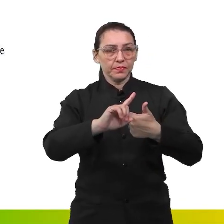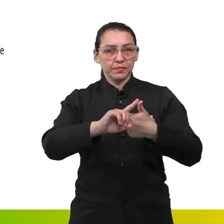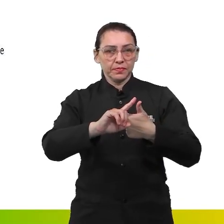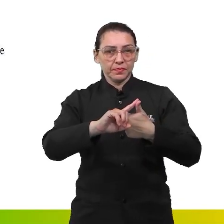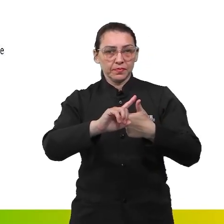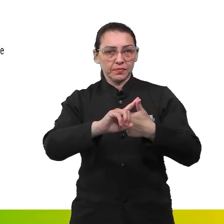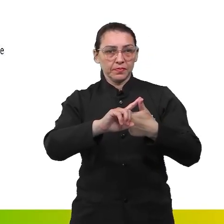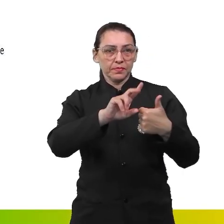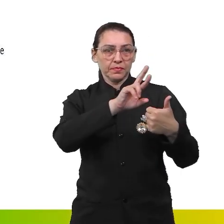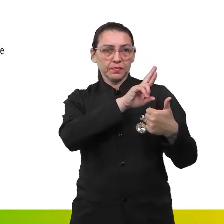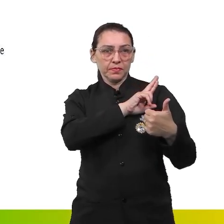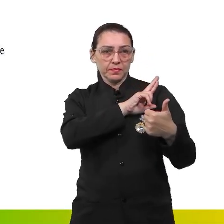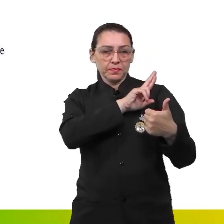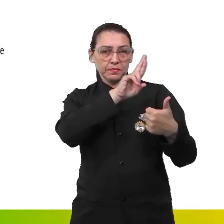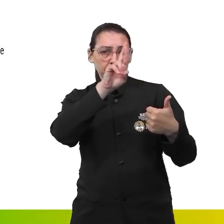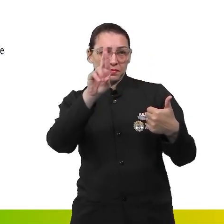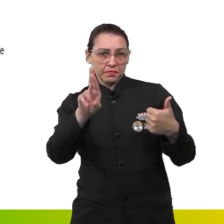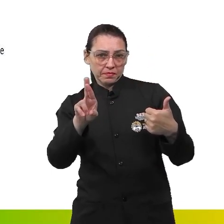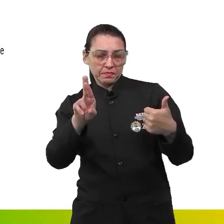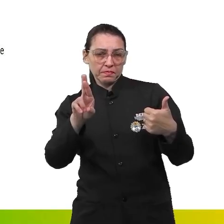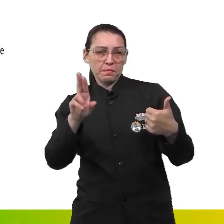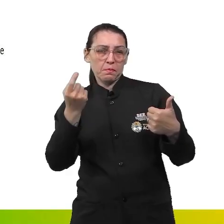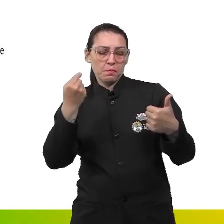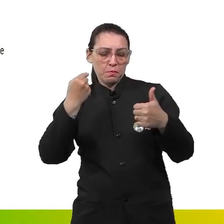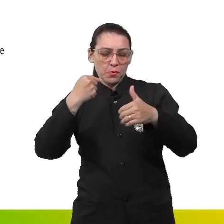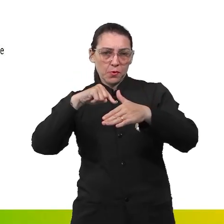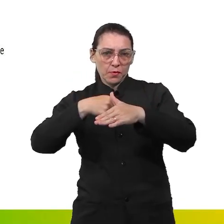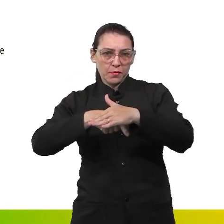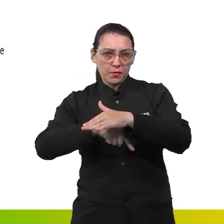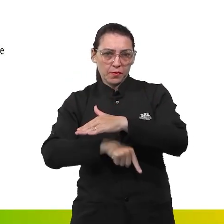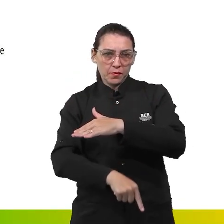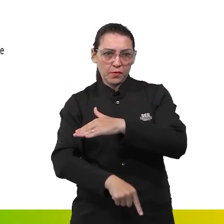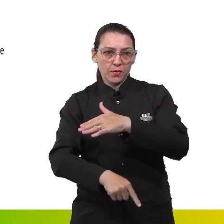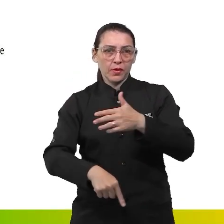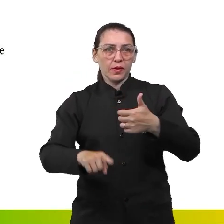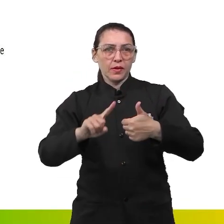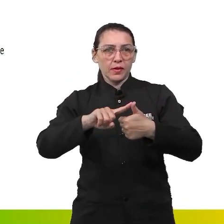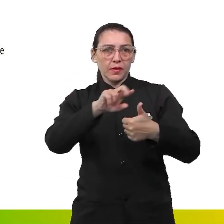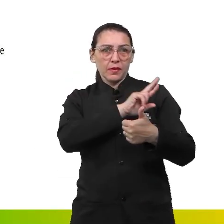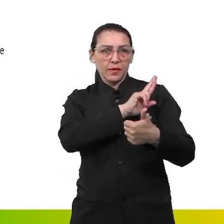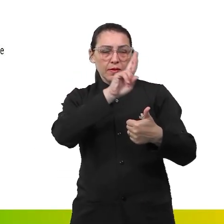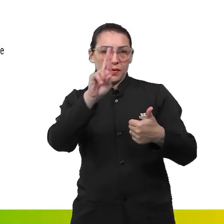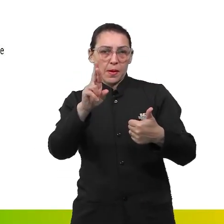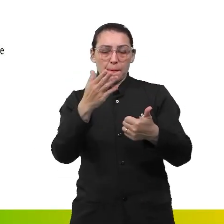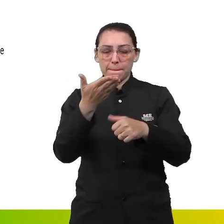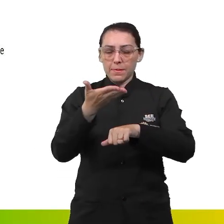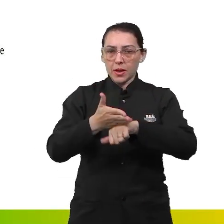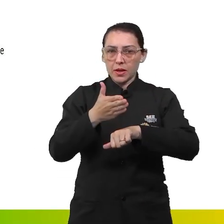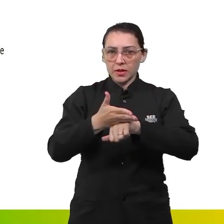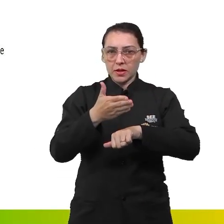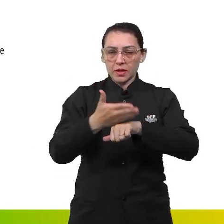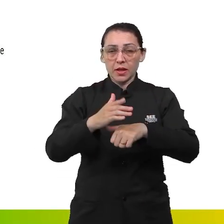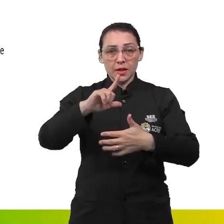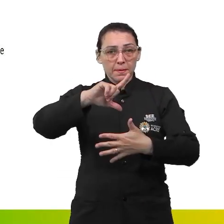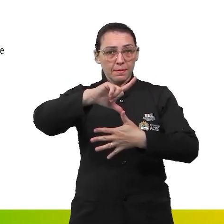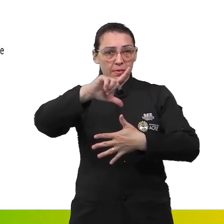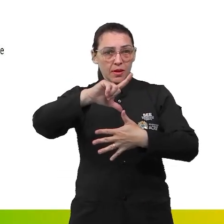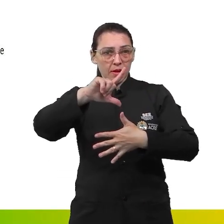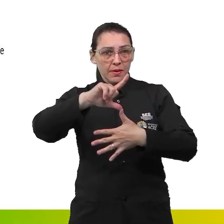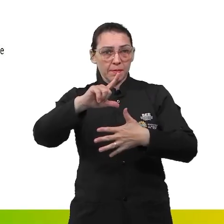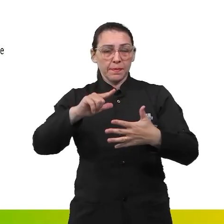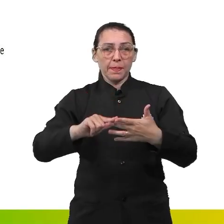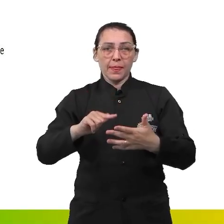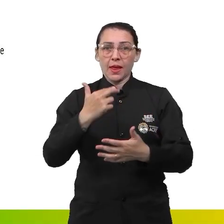legado colonial deixou marcas profundas na religião praticada na América Latina,